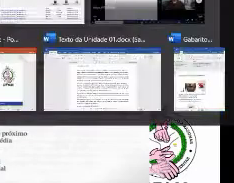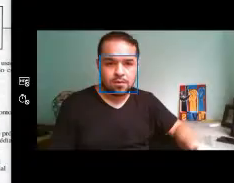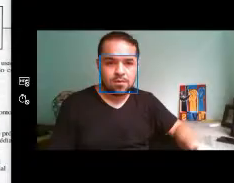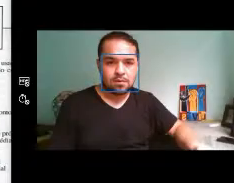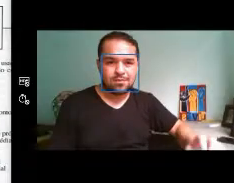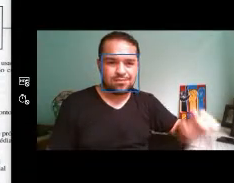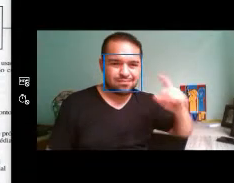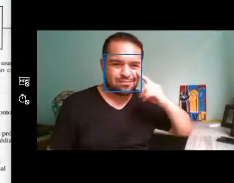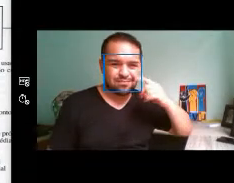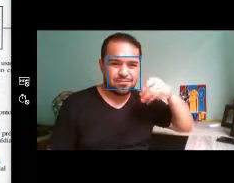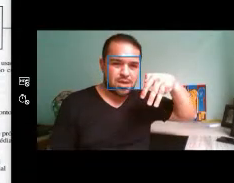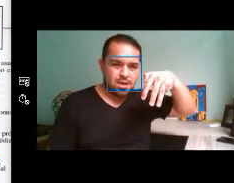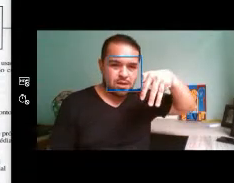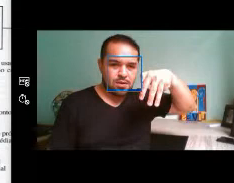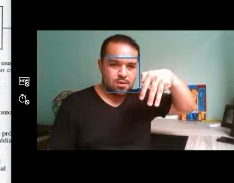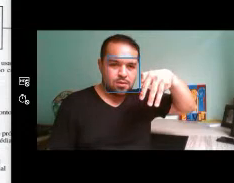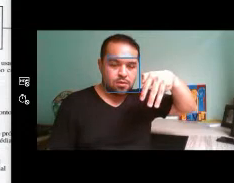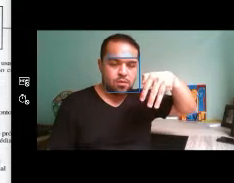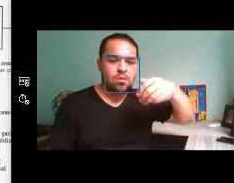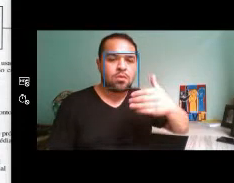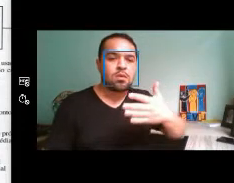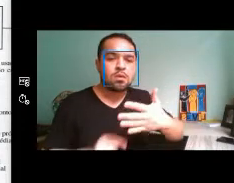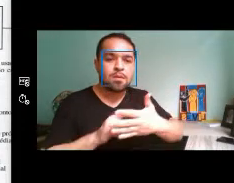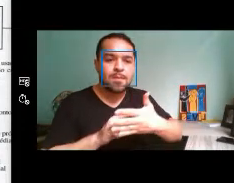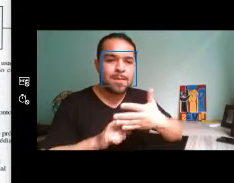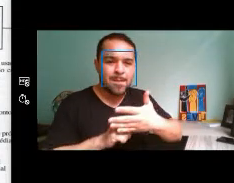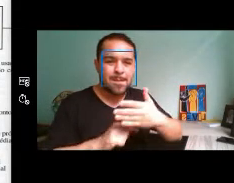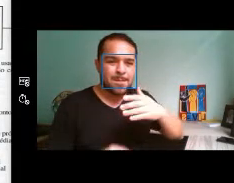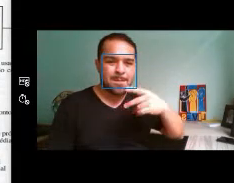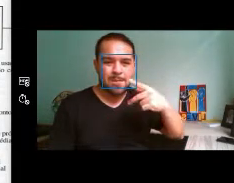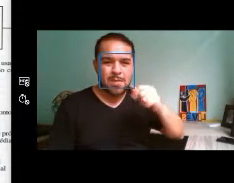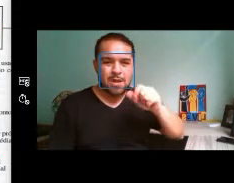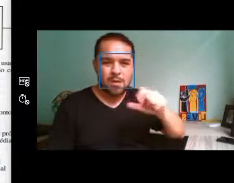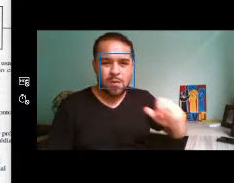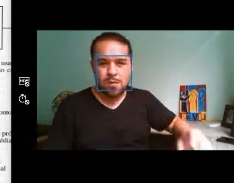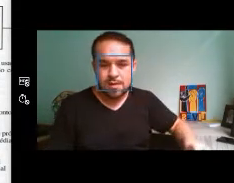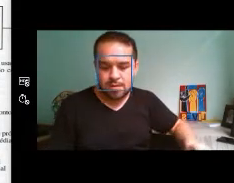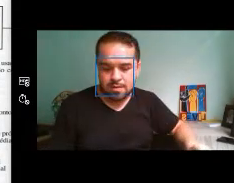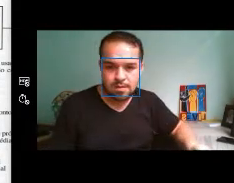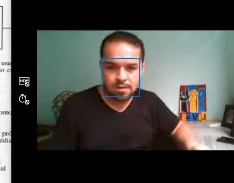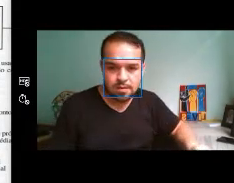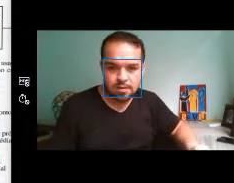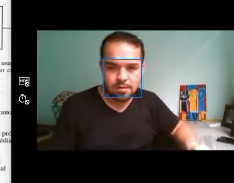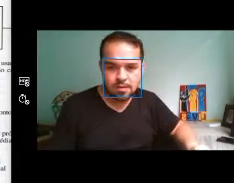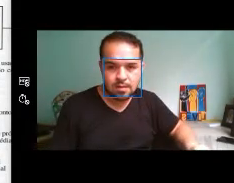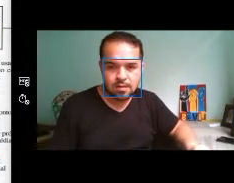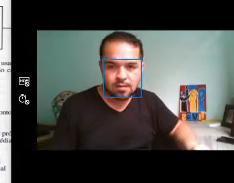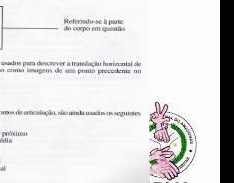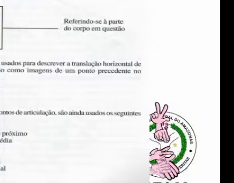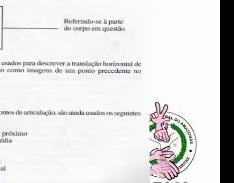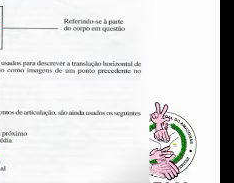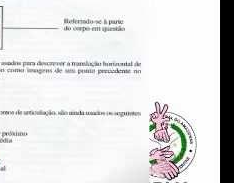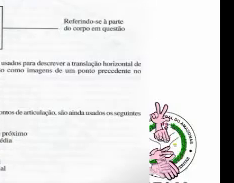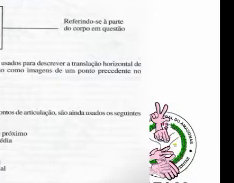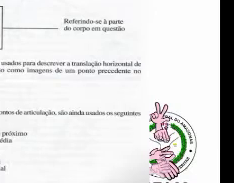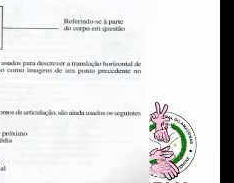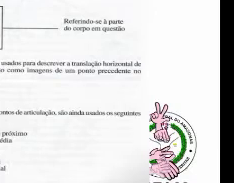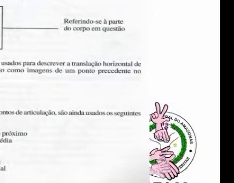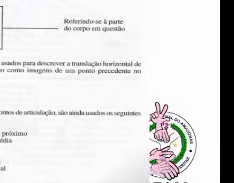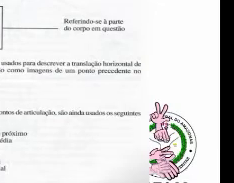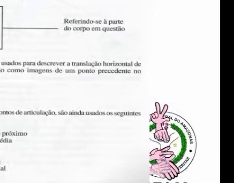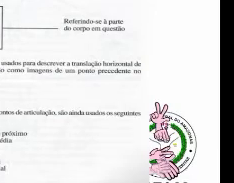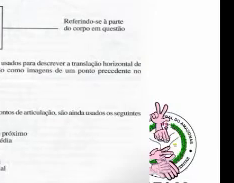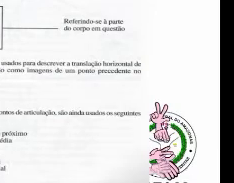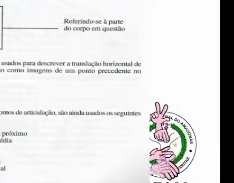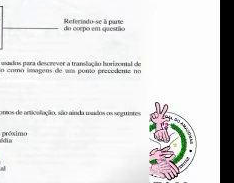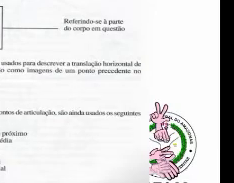para dentro. Então é como se você estivesse tentando passar a palma ali, né? Só que com a configuração feita. Então